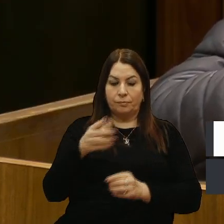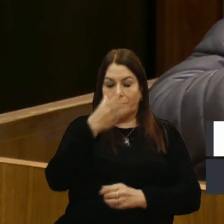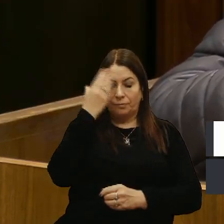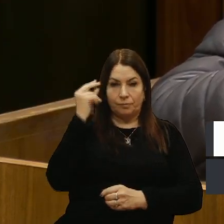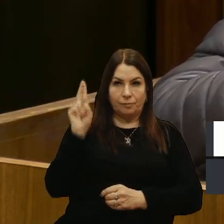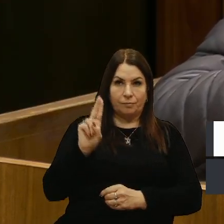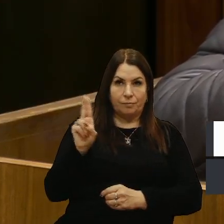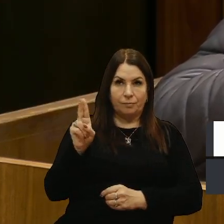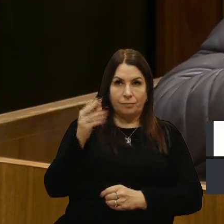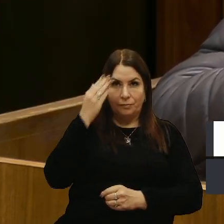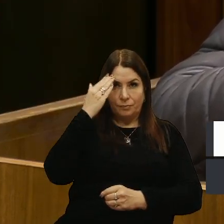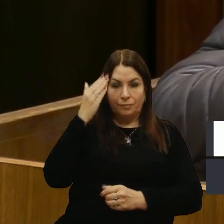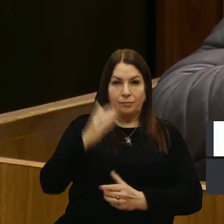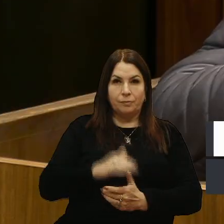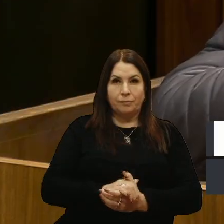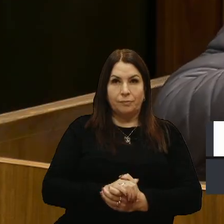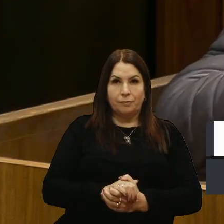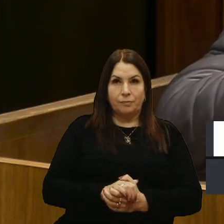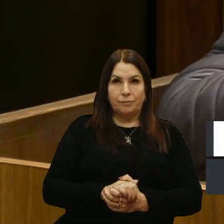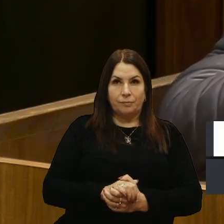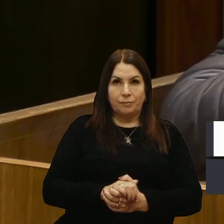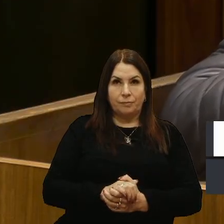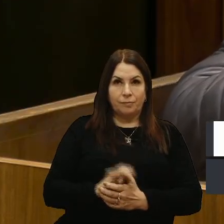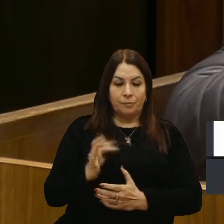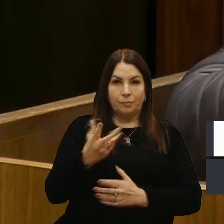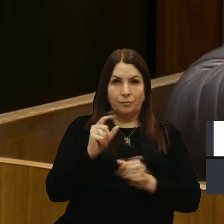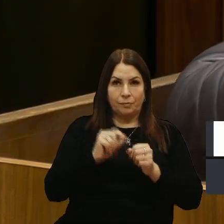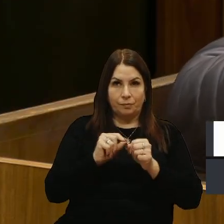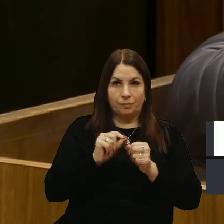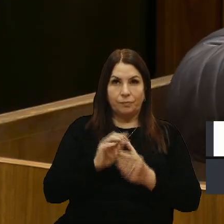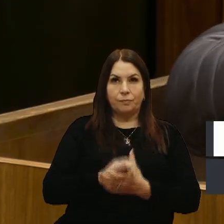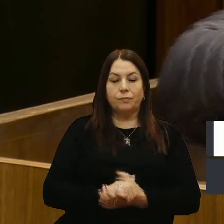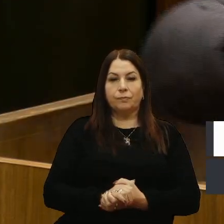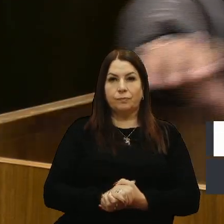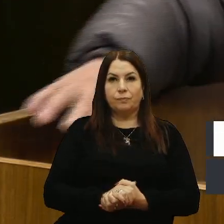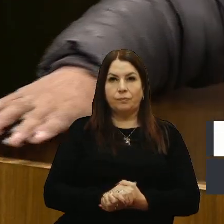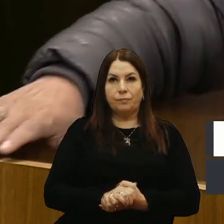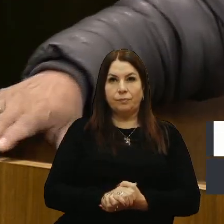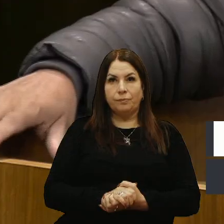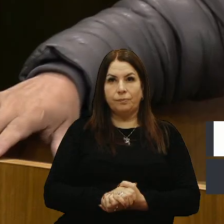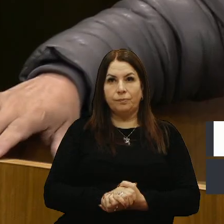nome aqui, muito obrigado por tudo que fizeram